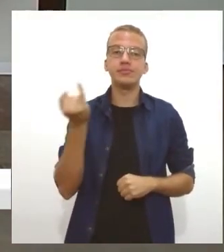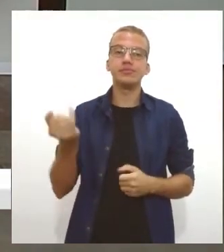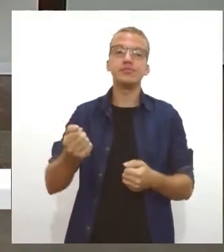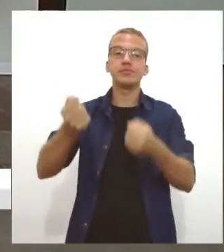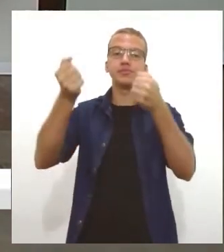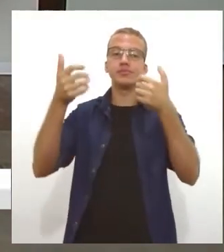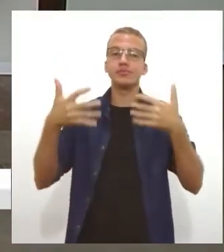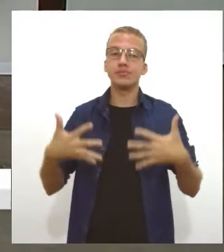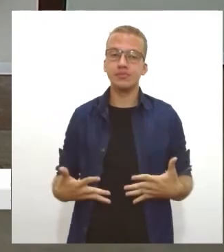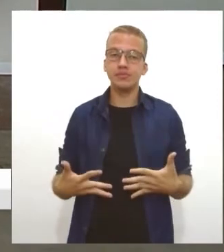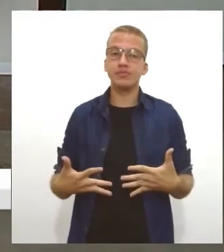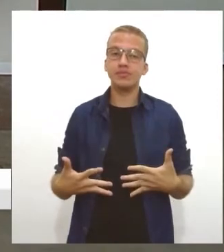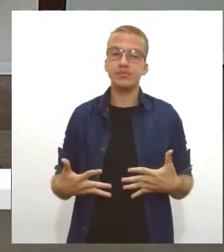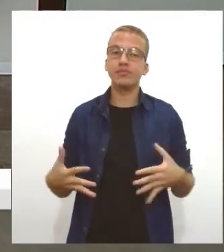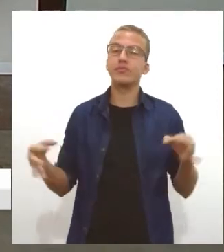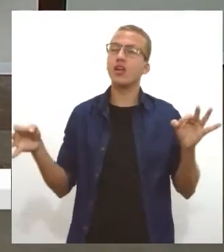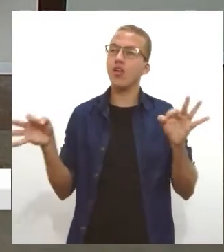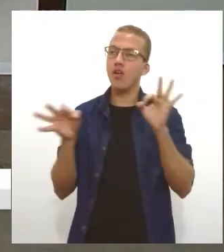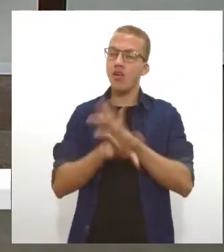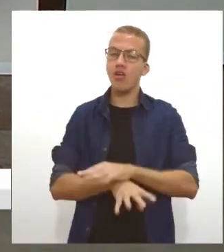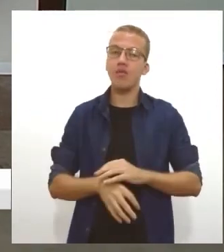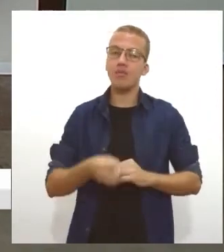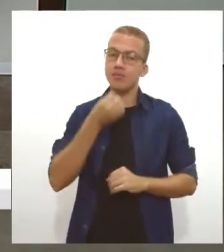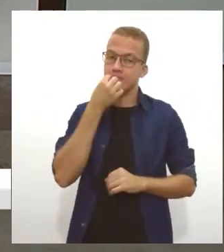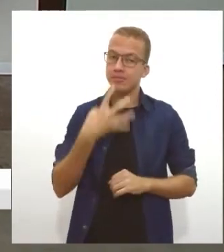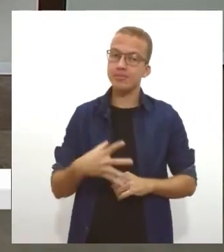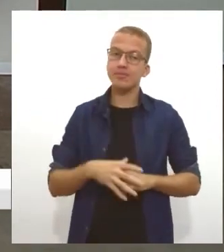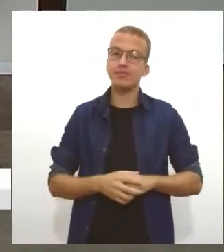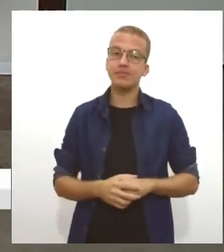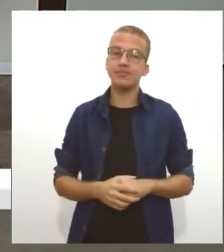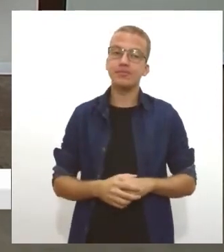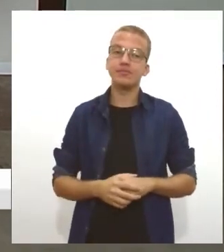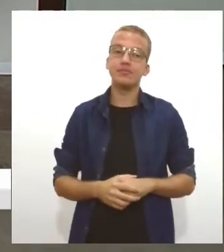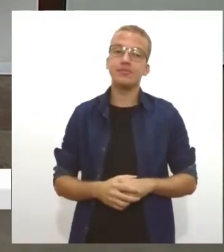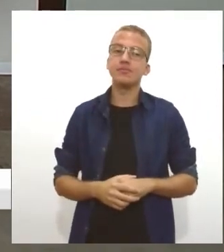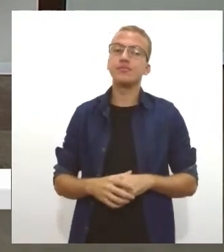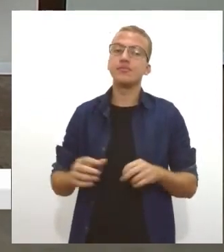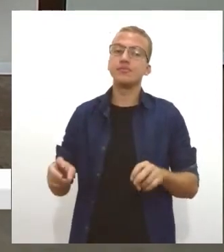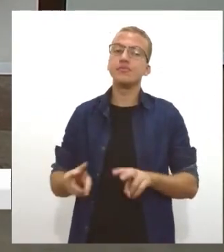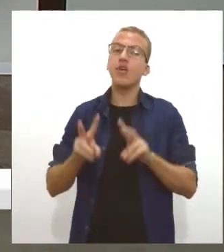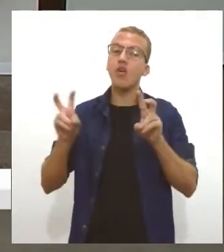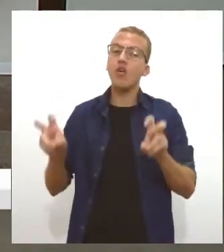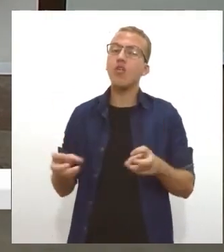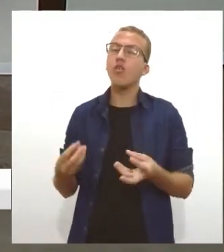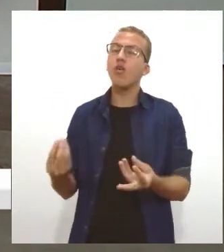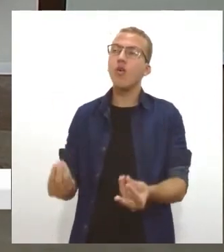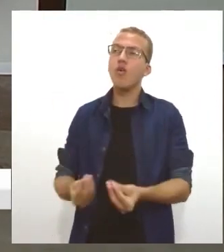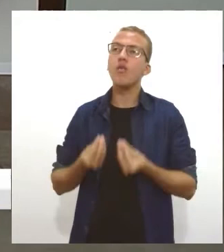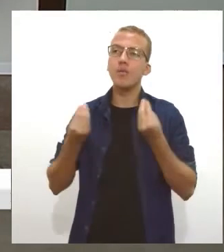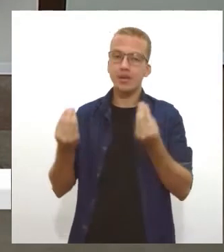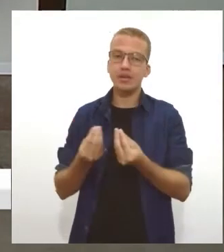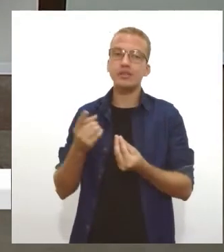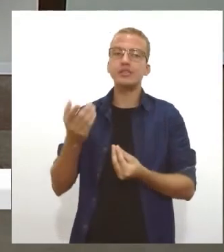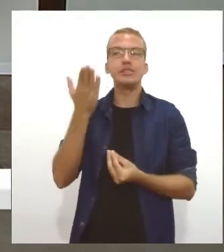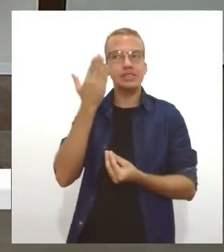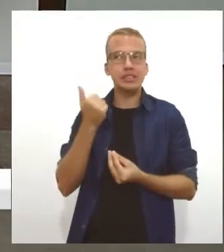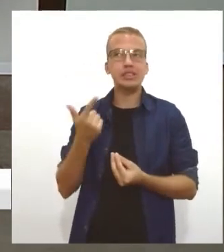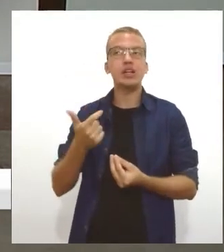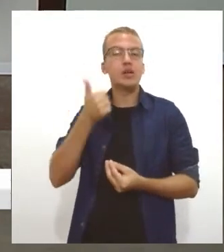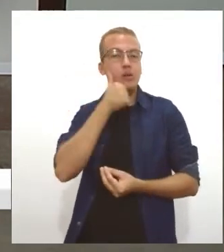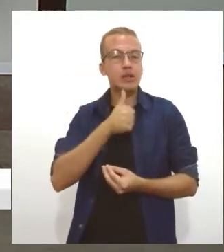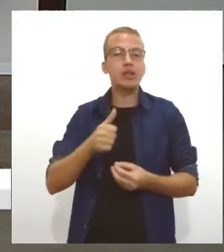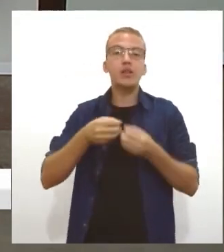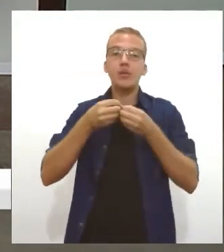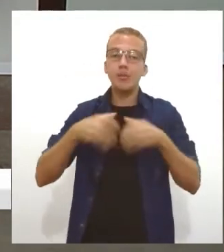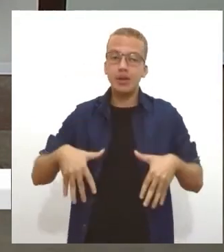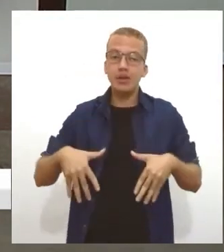explicação bem completa, né? Bem sobre como é que você entende que as mulheres são afetadas, inclusive sobre